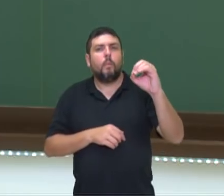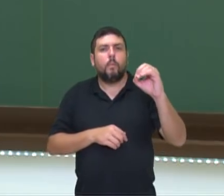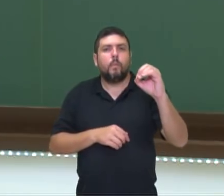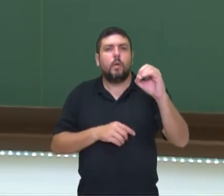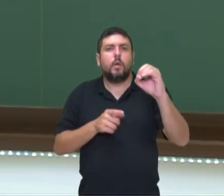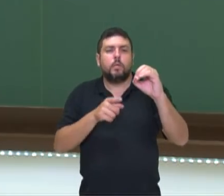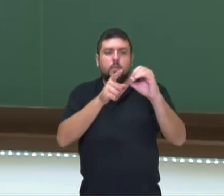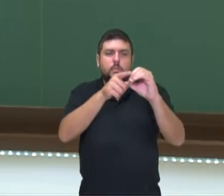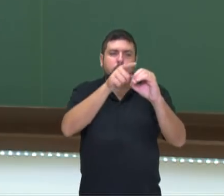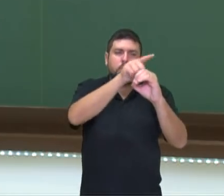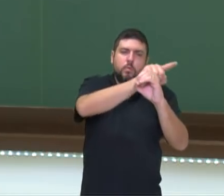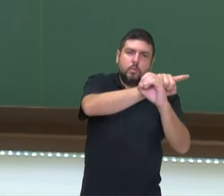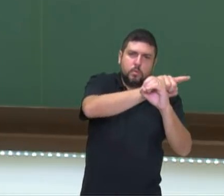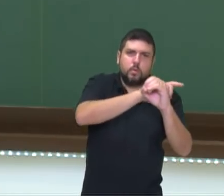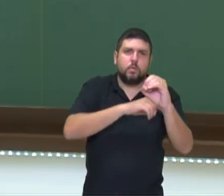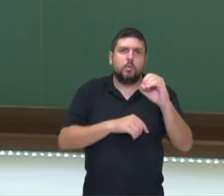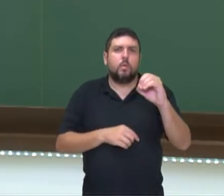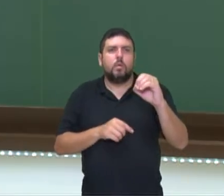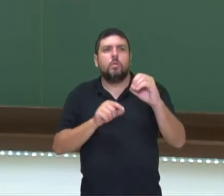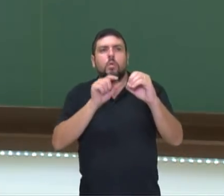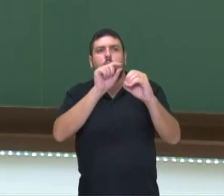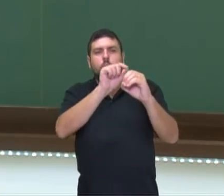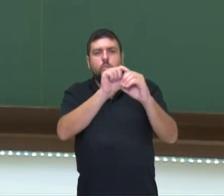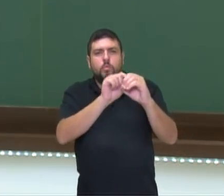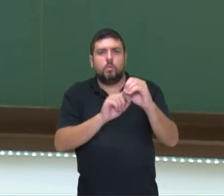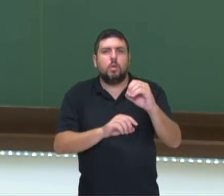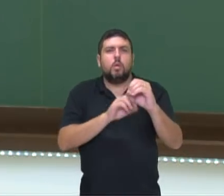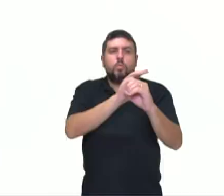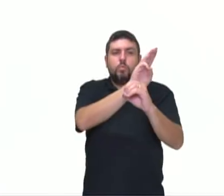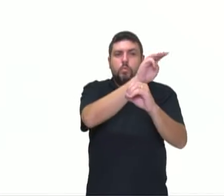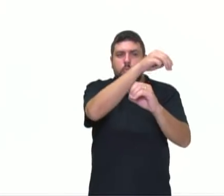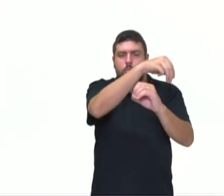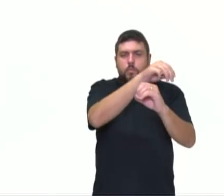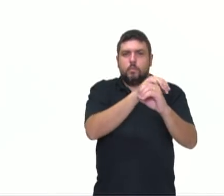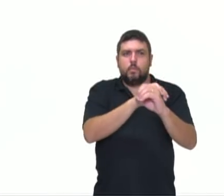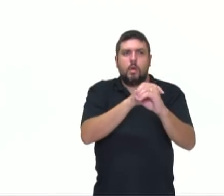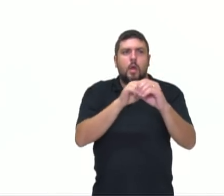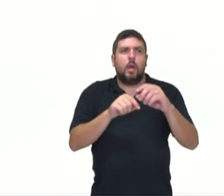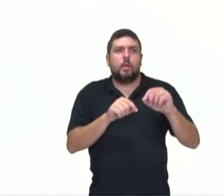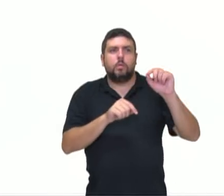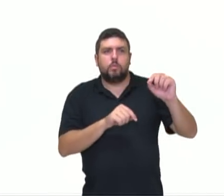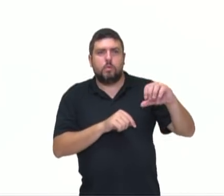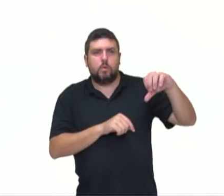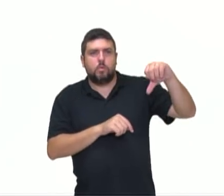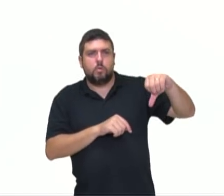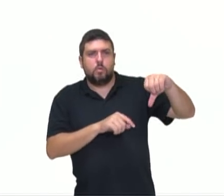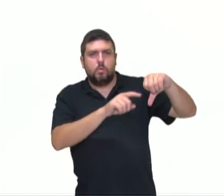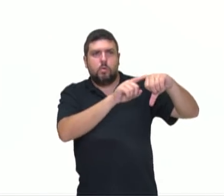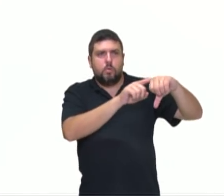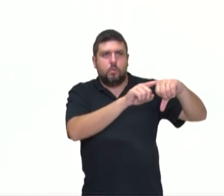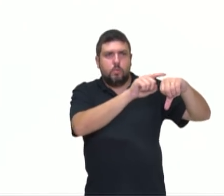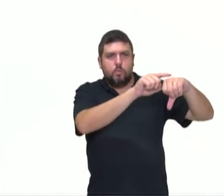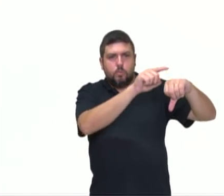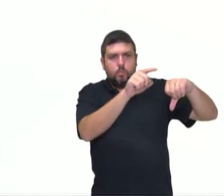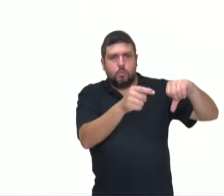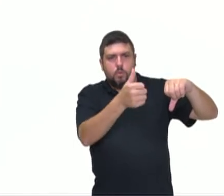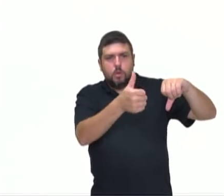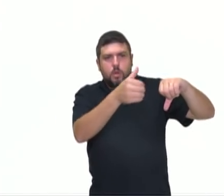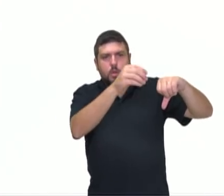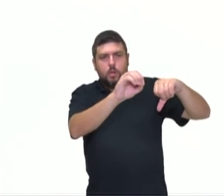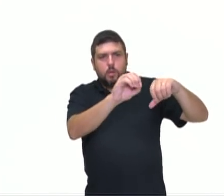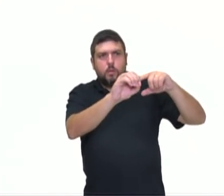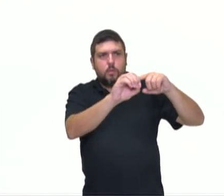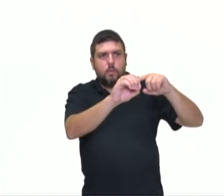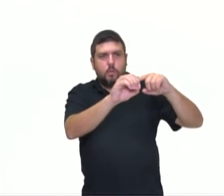do lado ali, ó, que é o quê? A unidade de milhar. Então, tiro uma unidade de milhar, vai ficar 10 centenas aqui. Menos